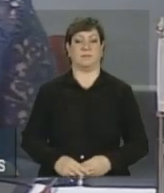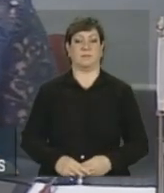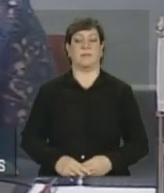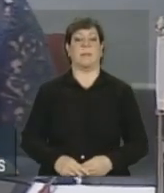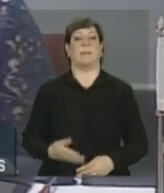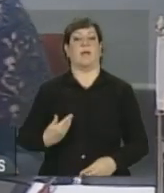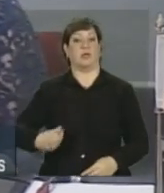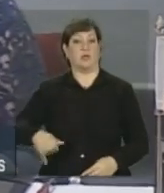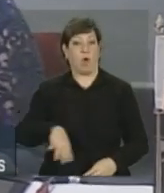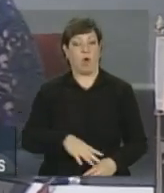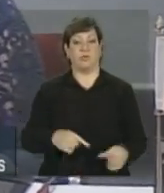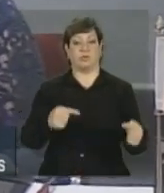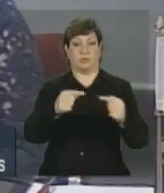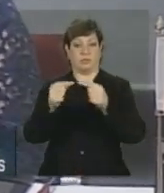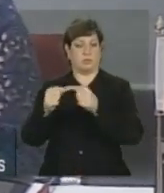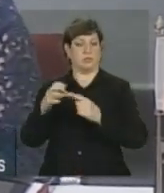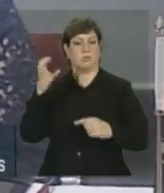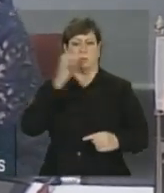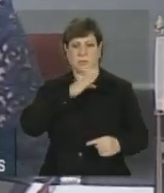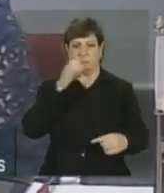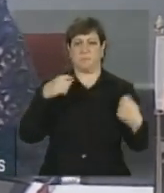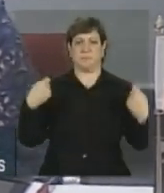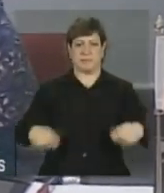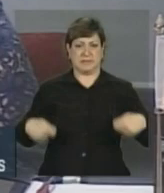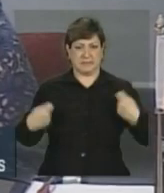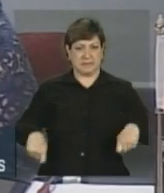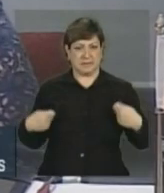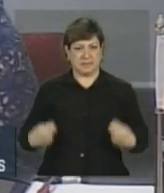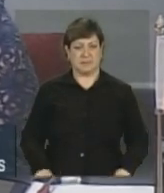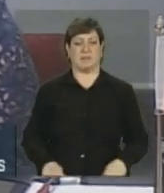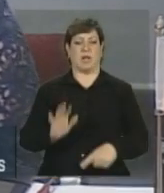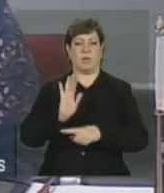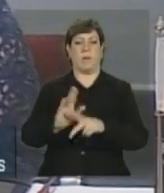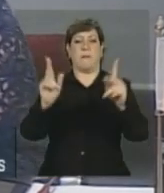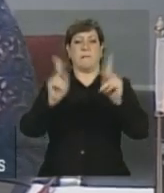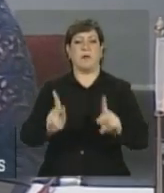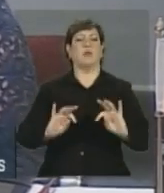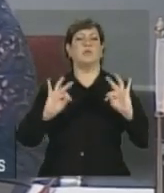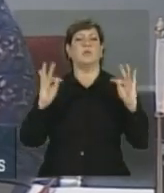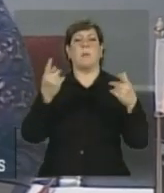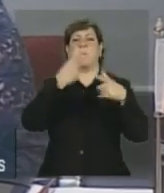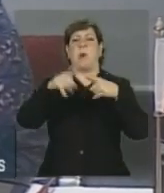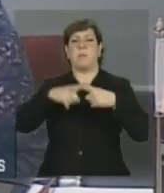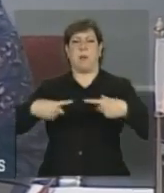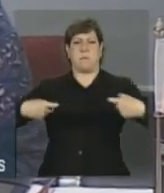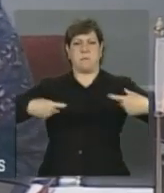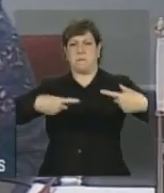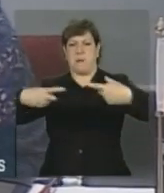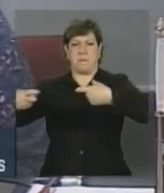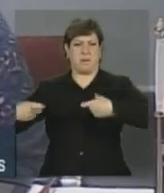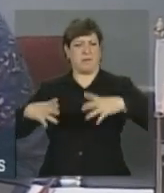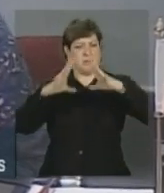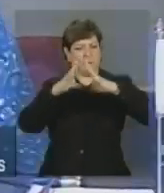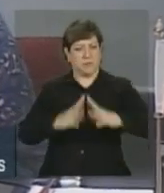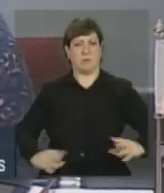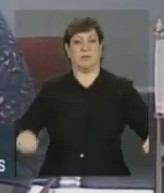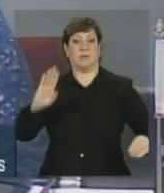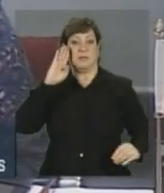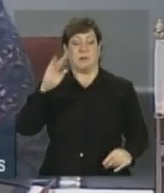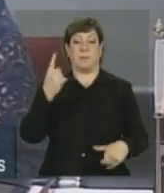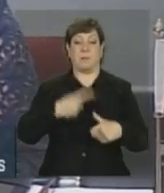Nós coincidimos com a urgência de solucionar pacificamente todos os conflitos armados, em especial a